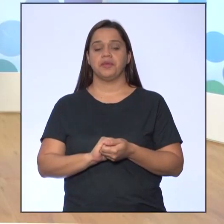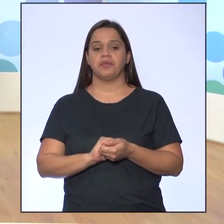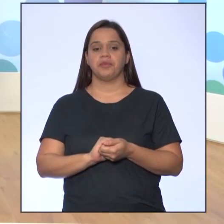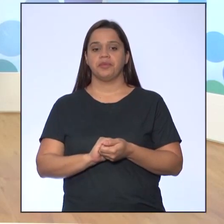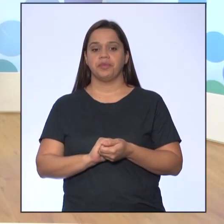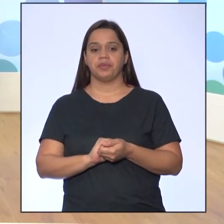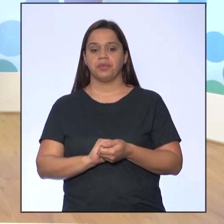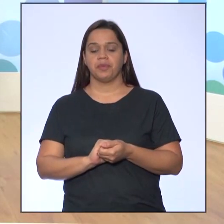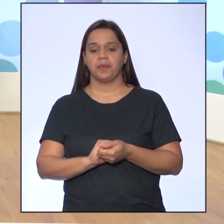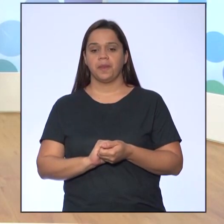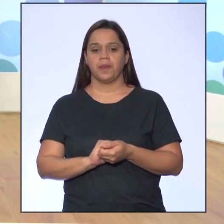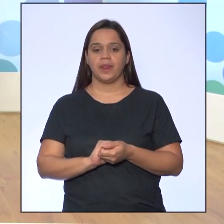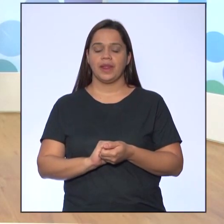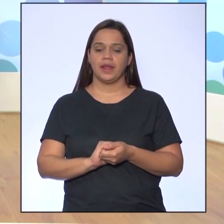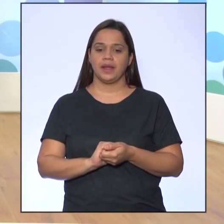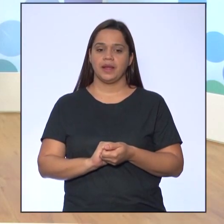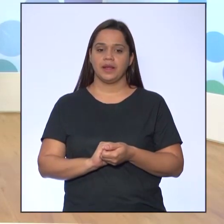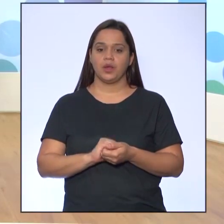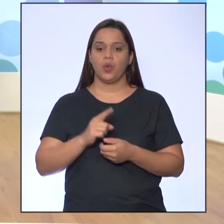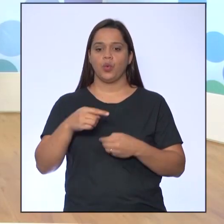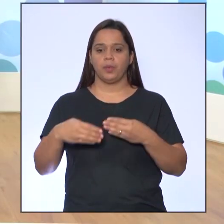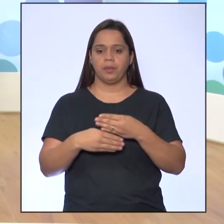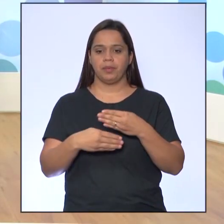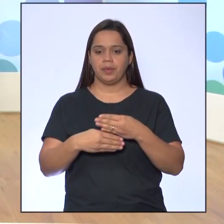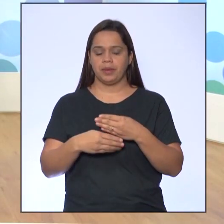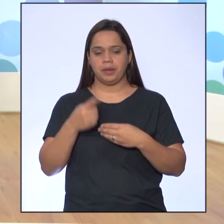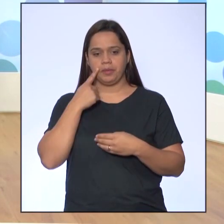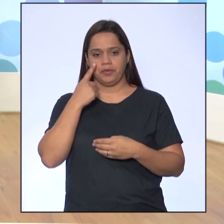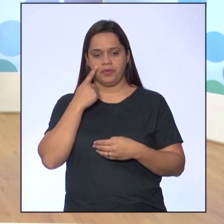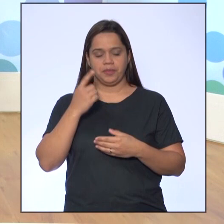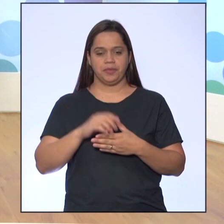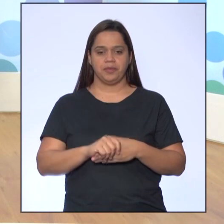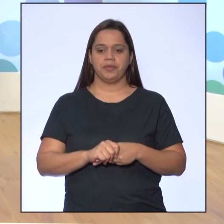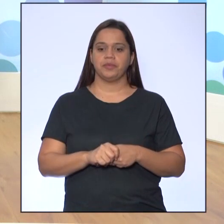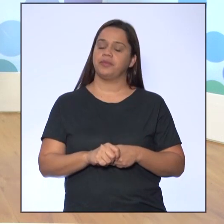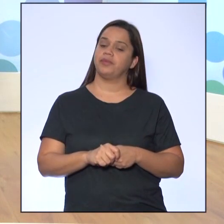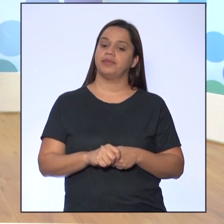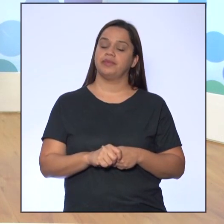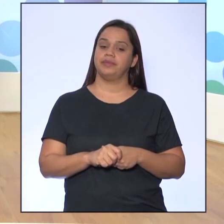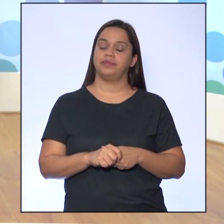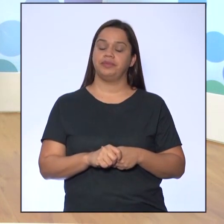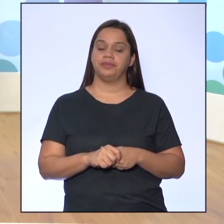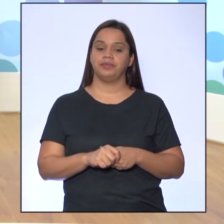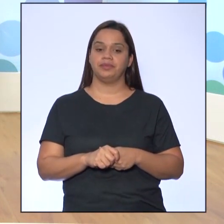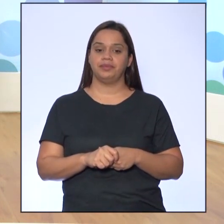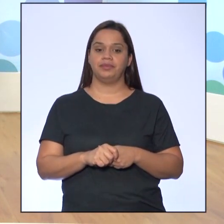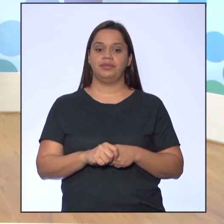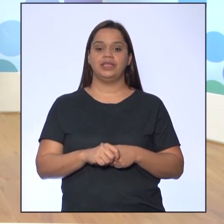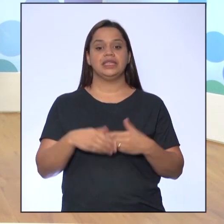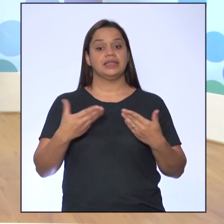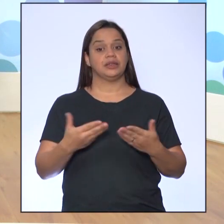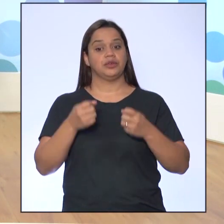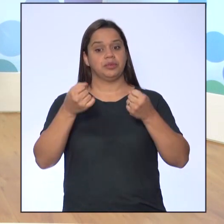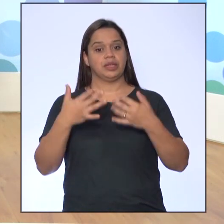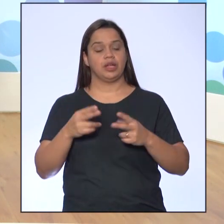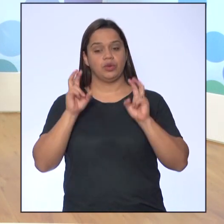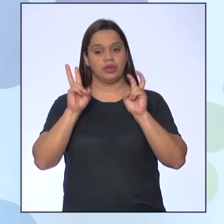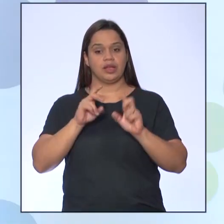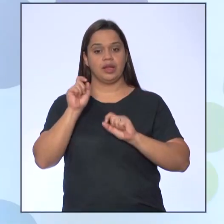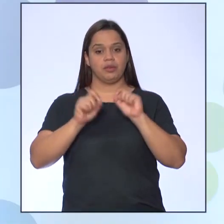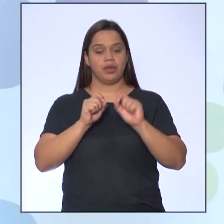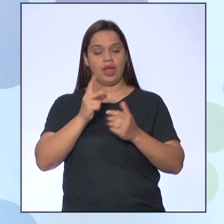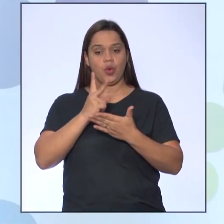aula de hoje. Próximo PPT, por favor. Então, como eu falei, o nosso tema de hoje